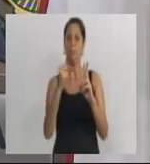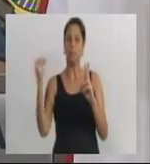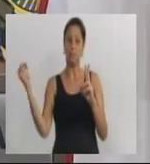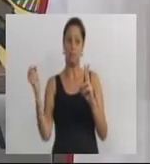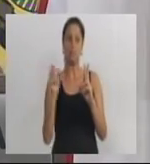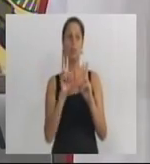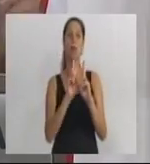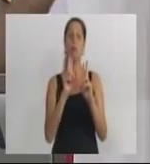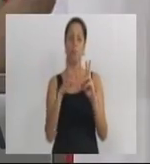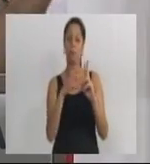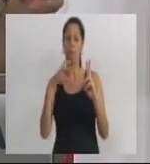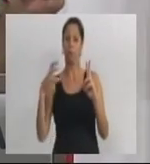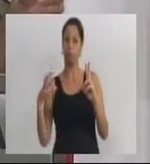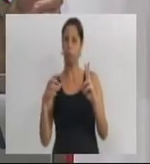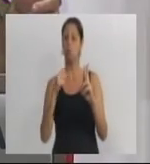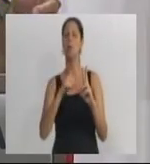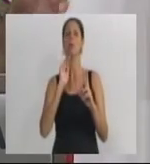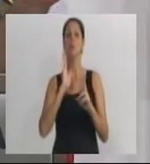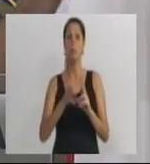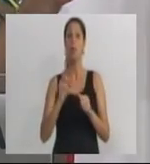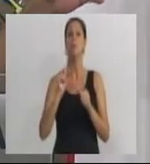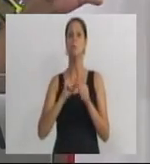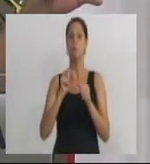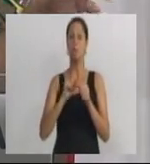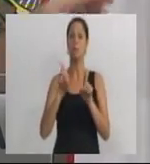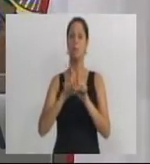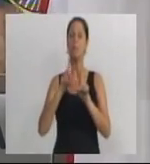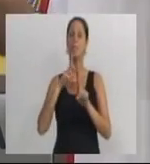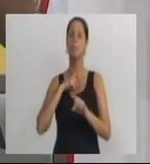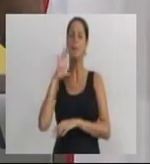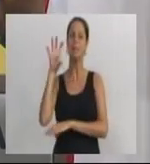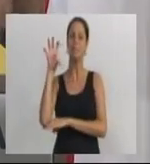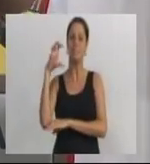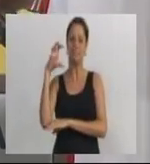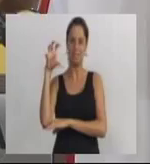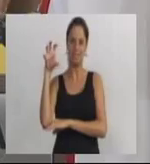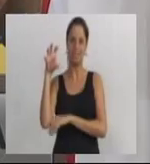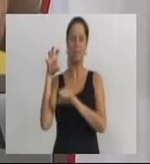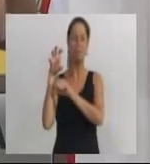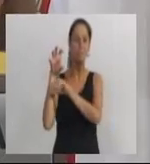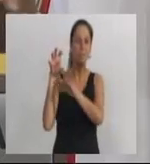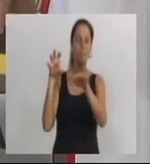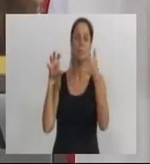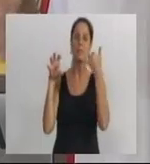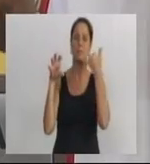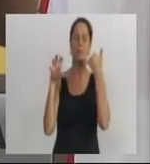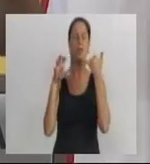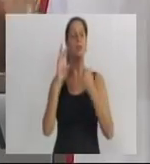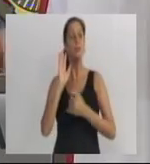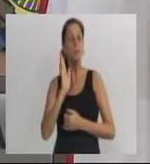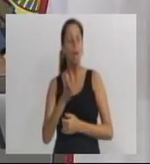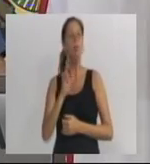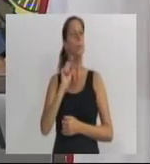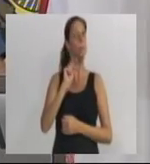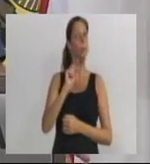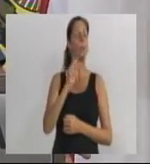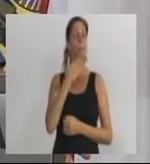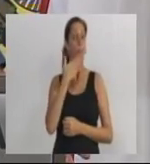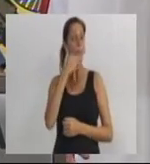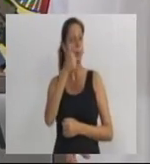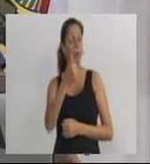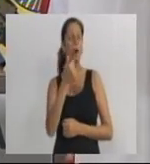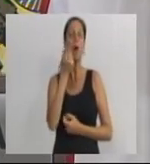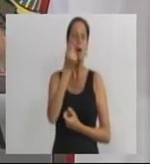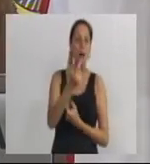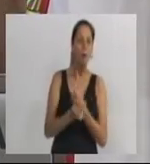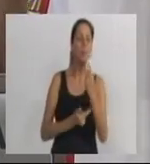paliativo que fizeram lá da antena móvel, nós estamos contentes, que resolveu ali só a região central ali, né? Pequeno número de